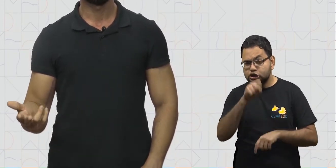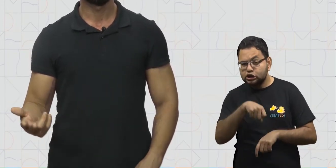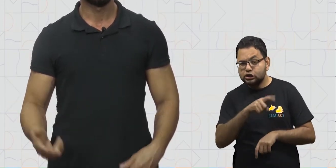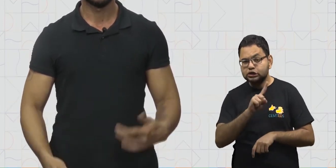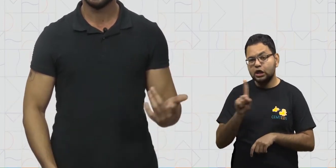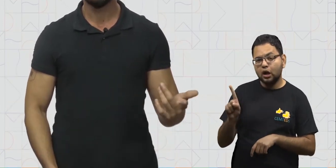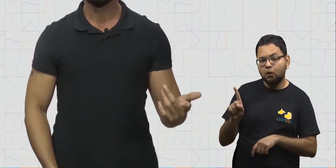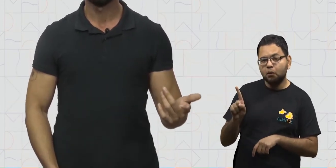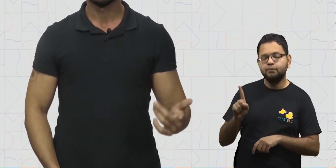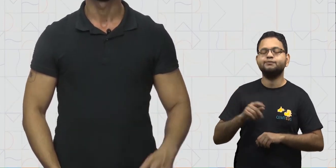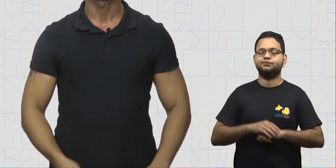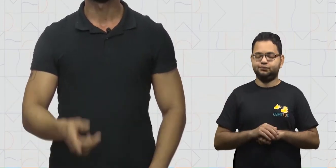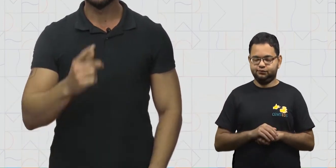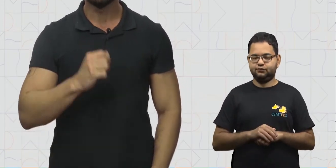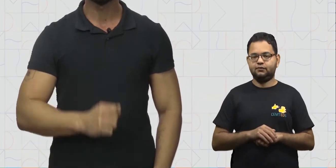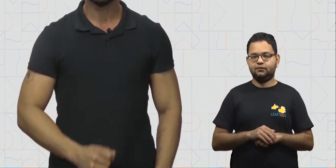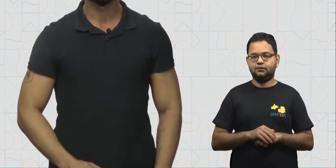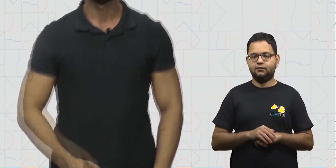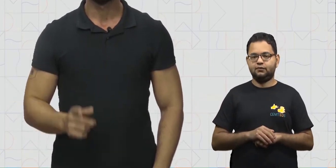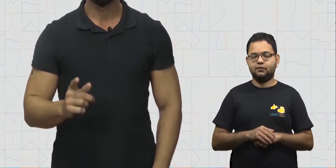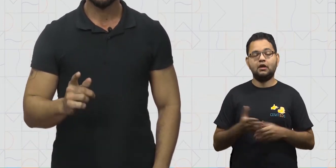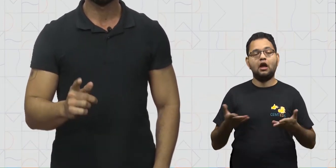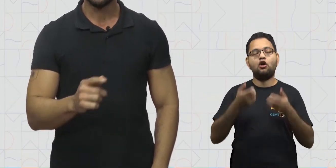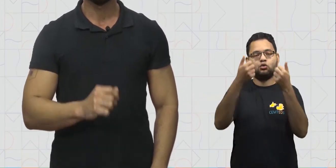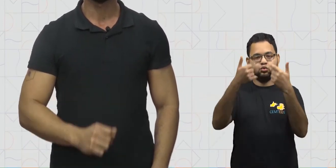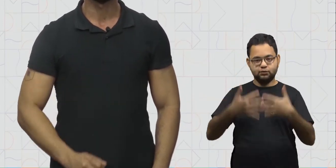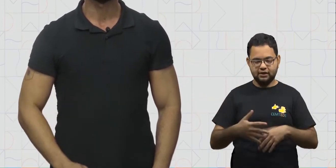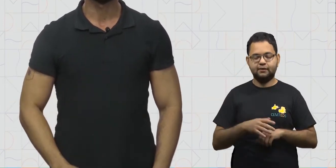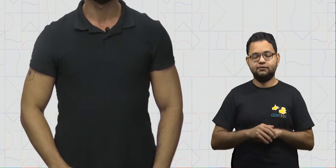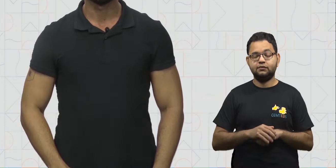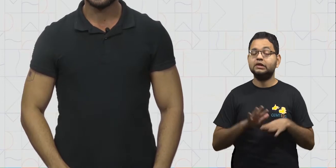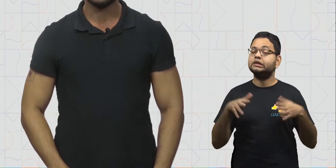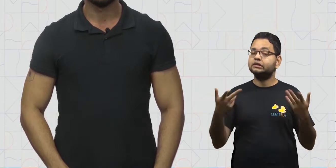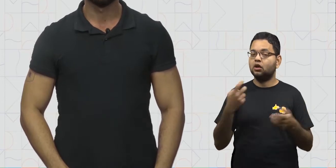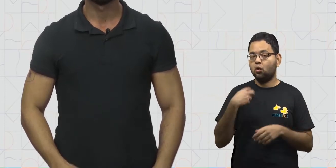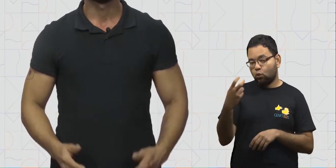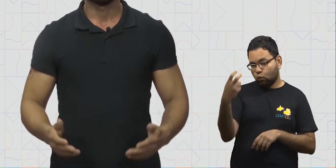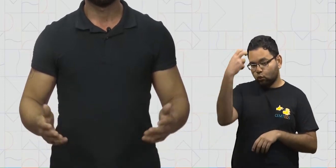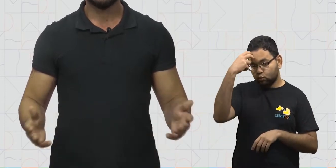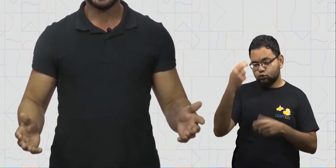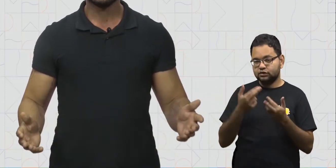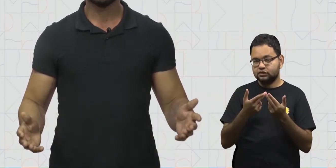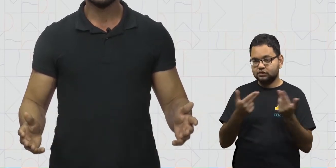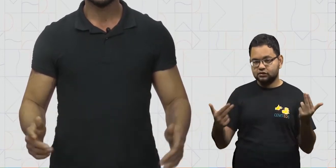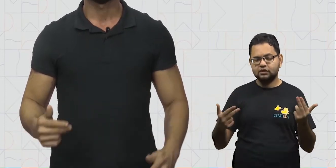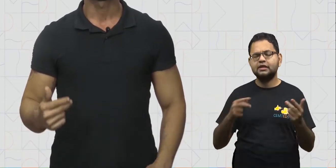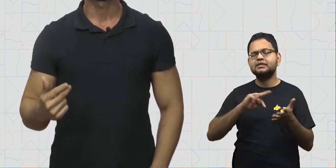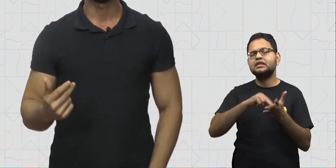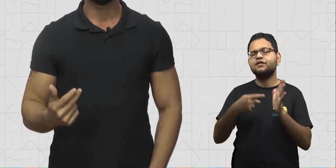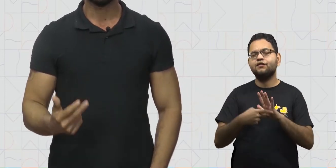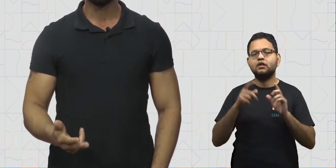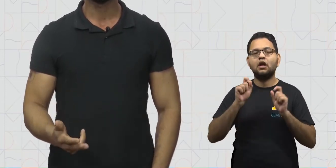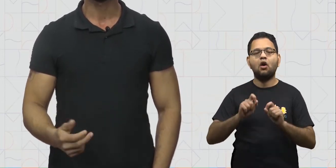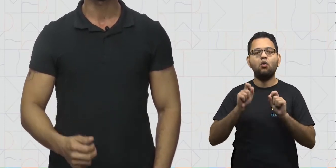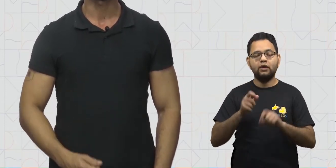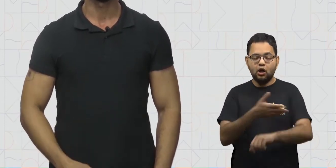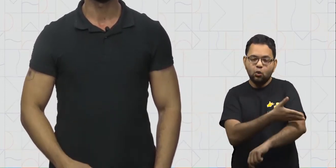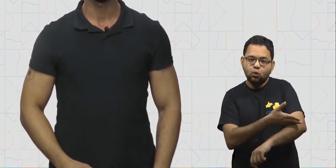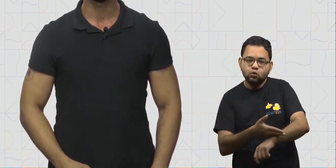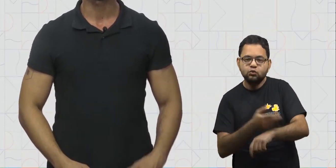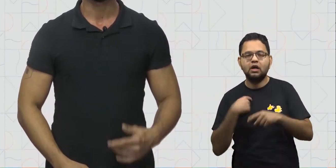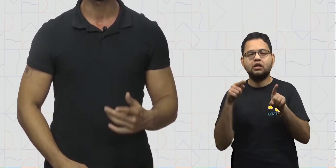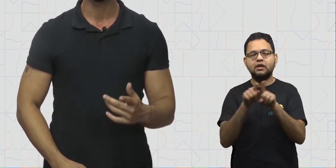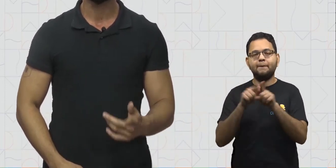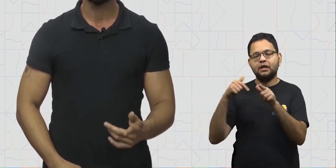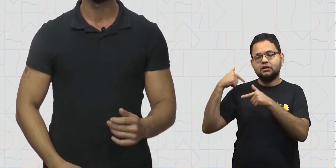Sim? Não? Então vamos lá. Como a própria expressão sugere, refere-se aos diferentes